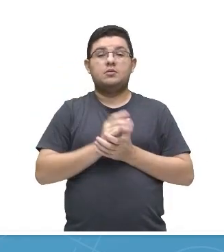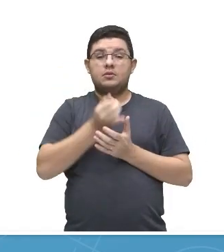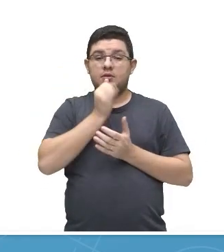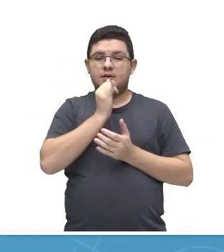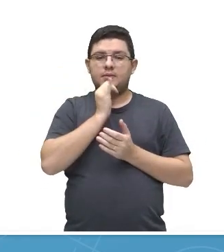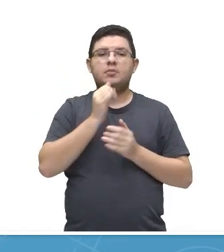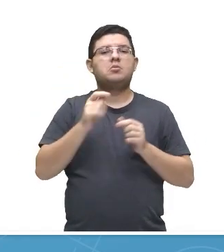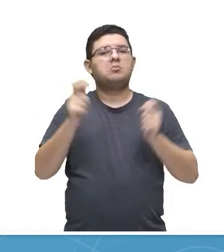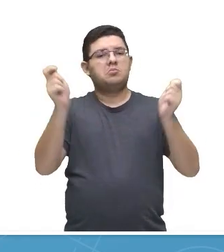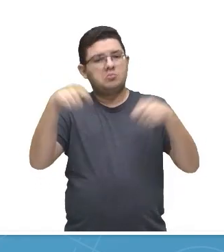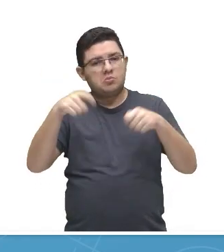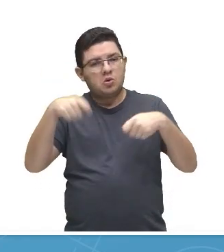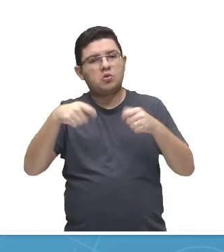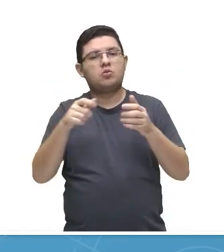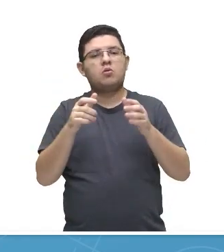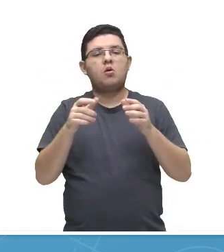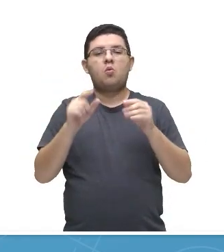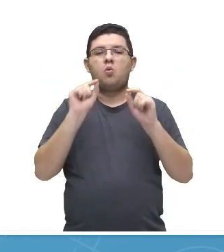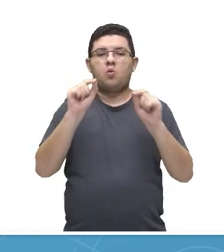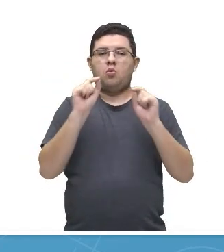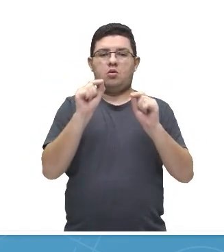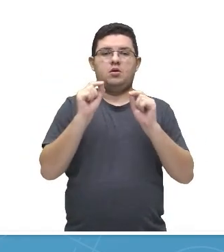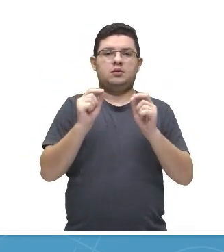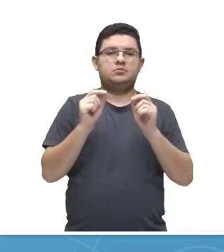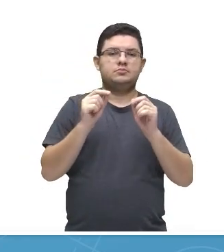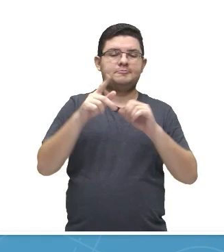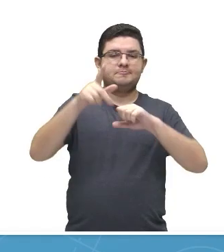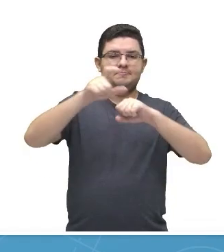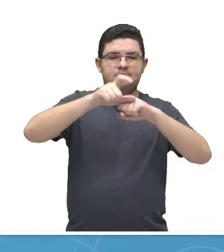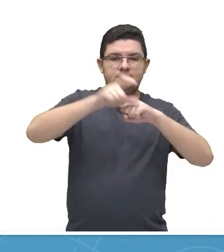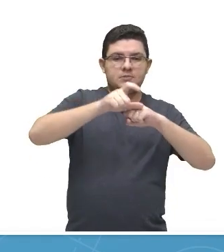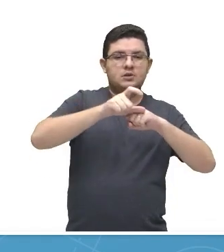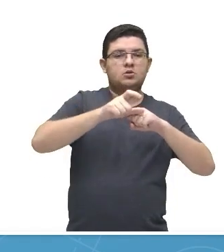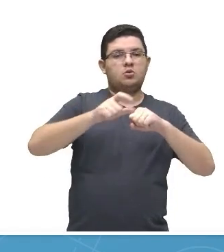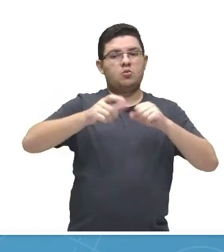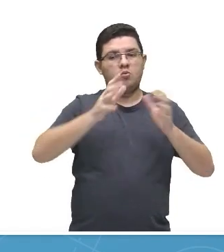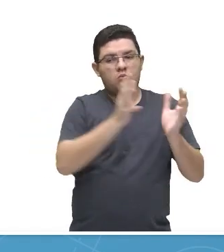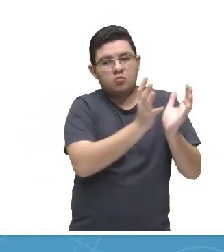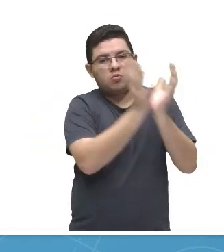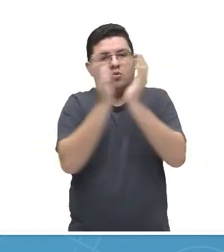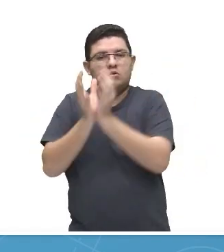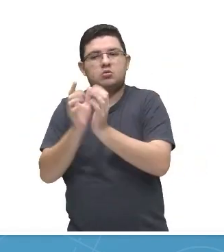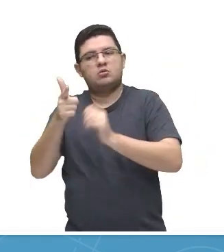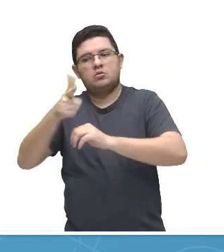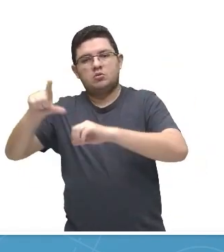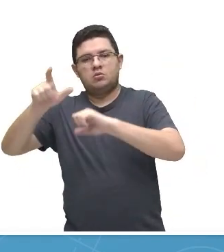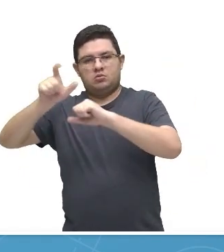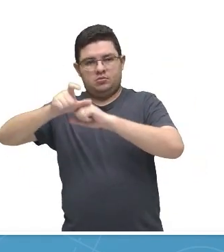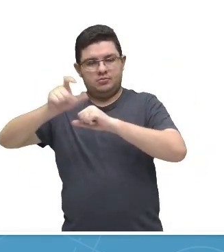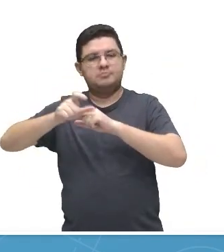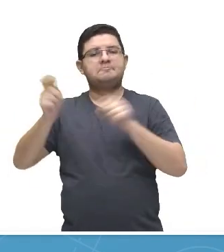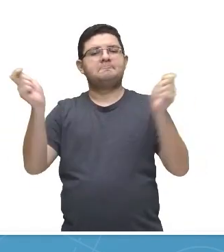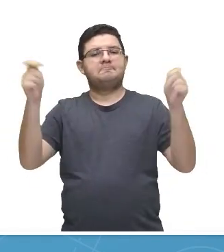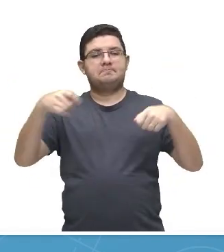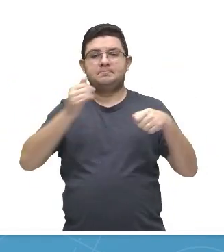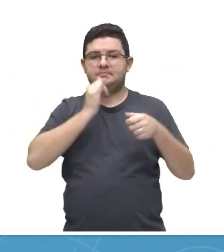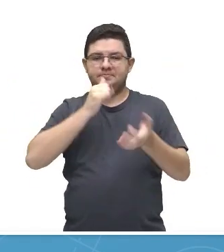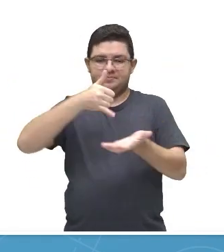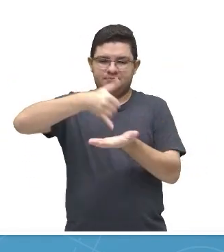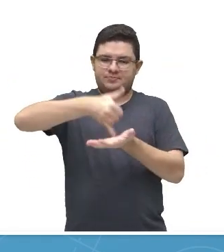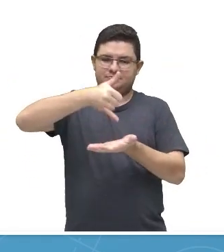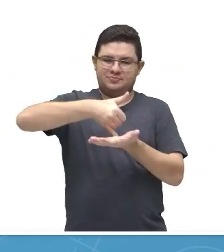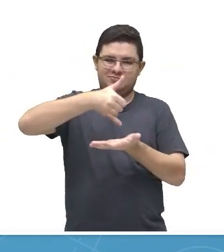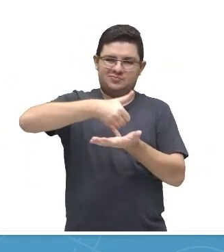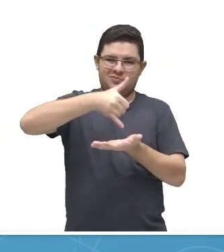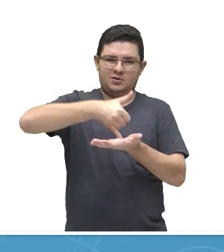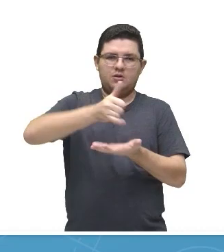né? Um substantivo comum, mas é concreto também, ainda que exista na imaginação, ainda que você nunca tenha visto um saci, ainda